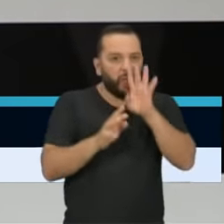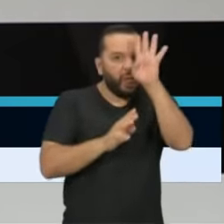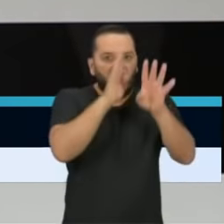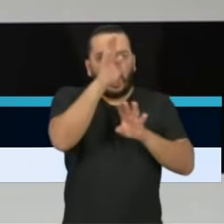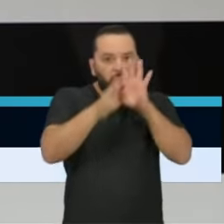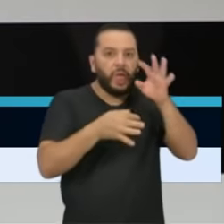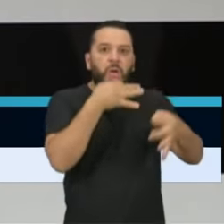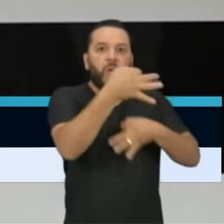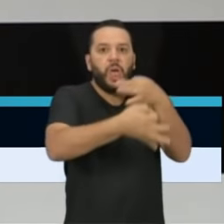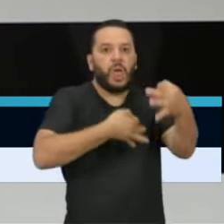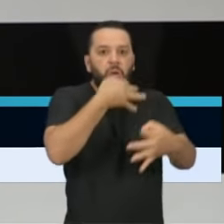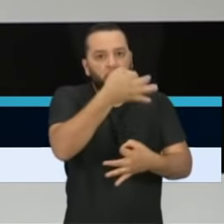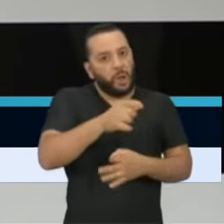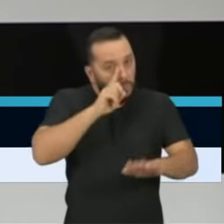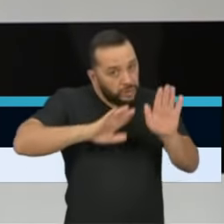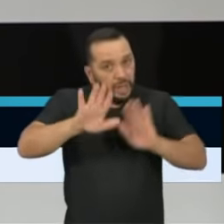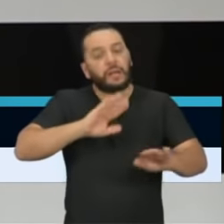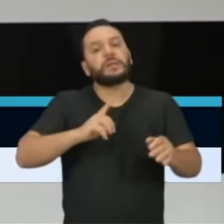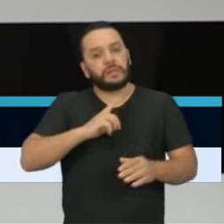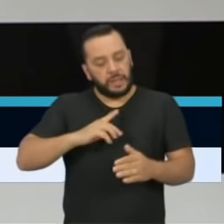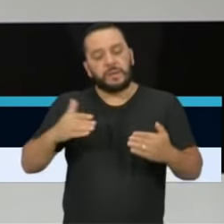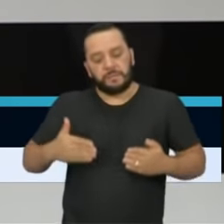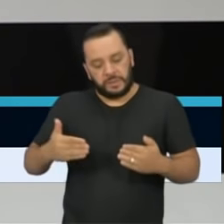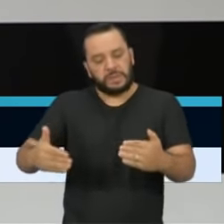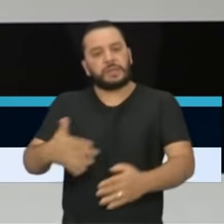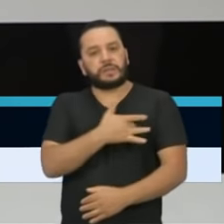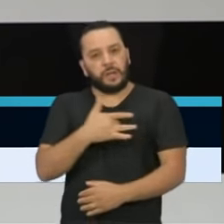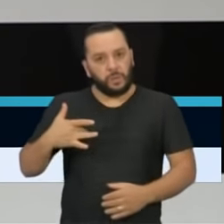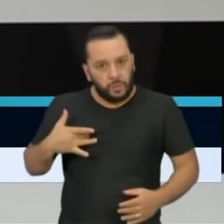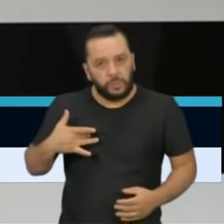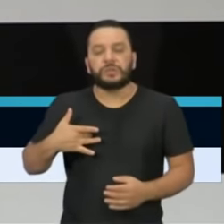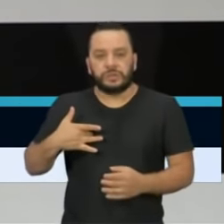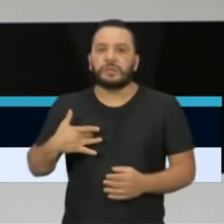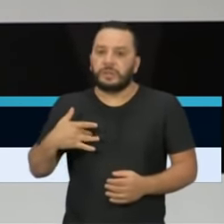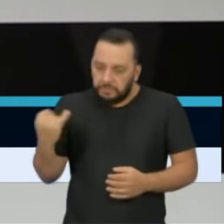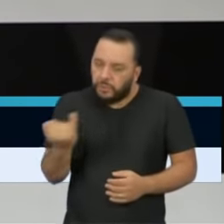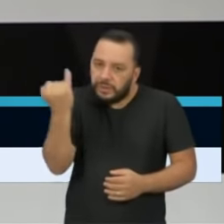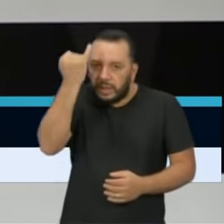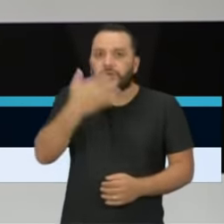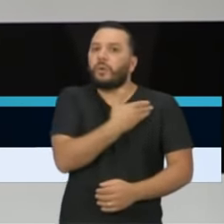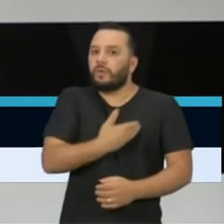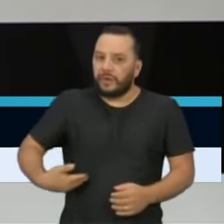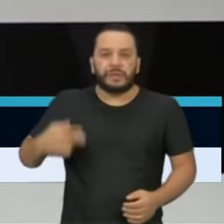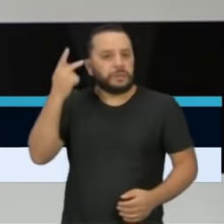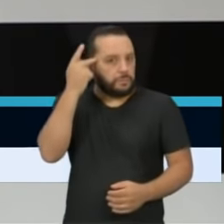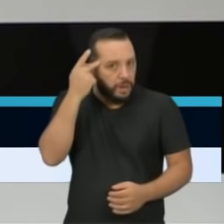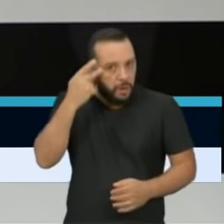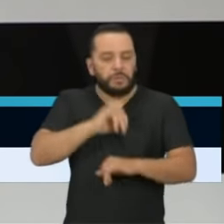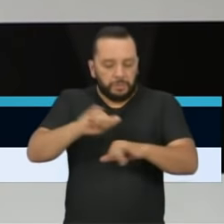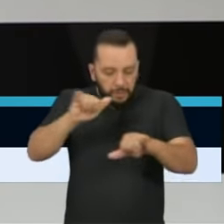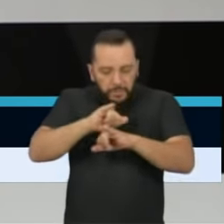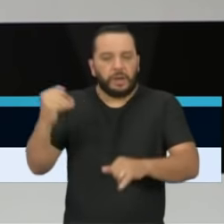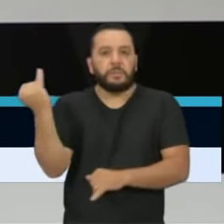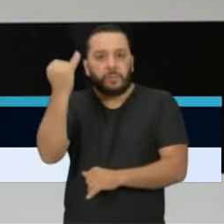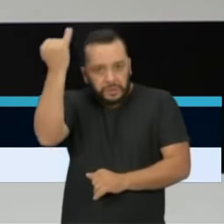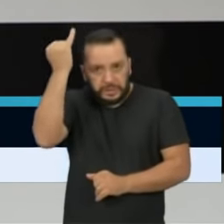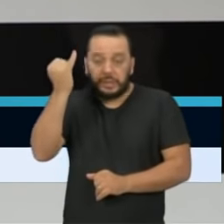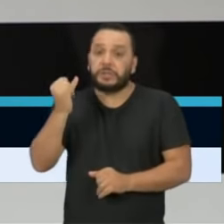venham do Ministério da Saúde do Governo do Brasil, que não venham do Governo do Estado de São Paulo, e